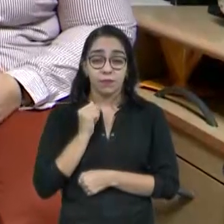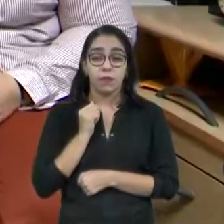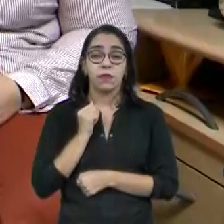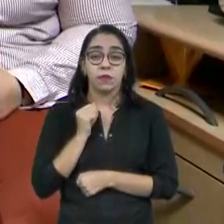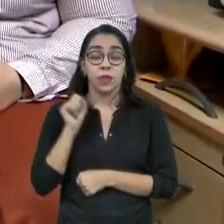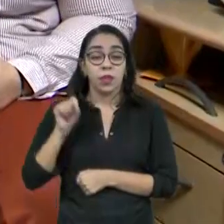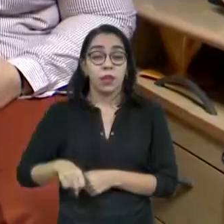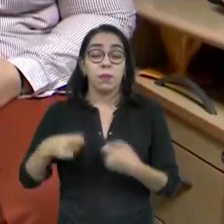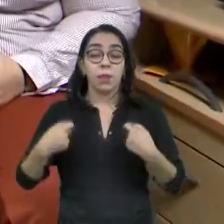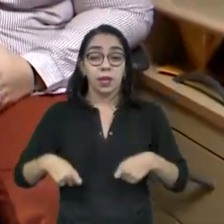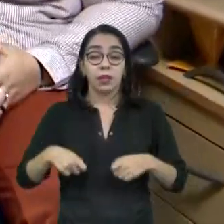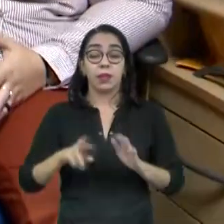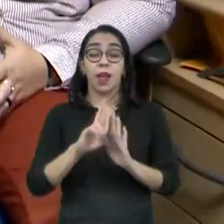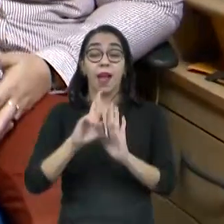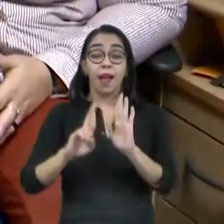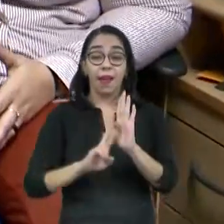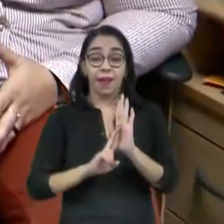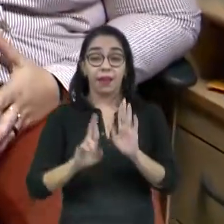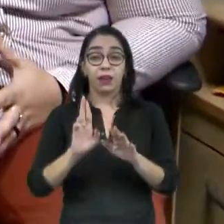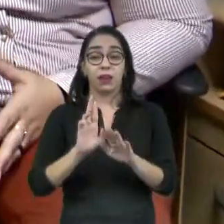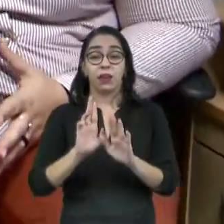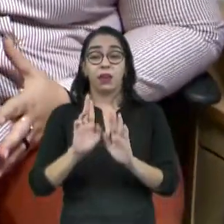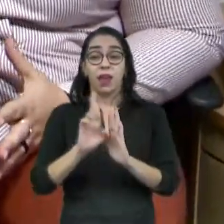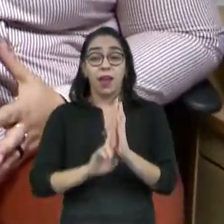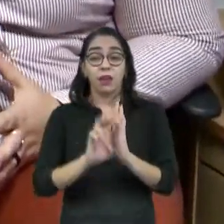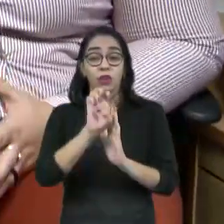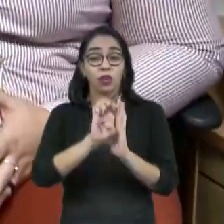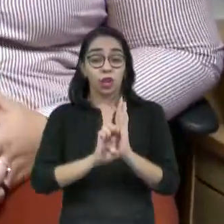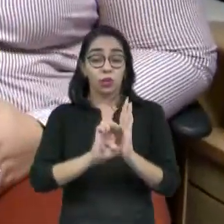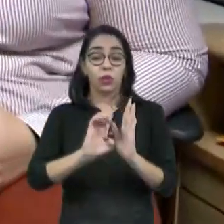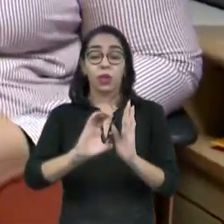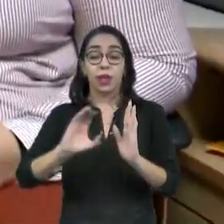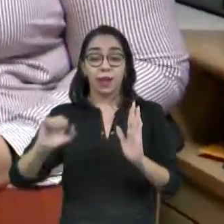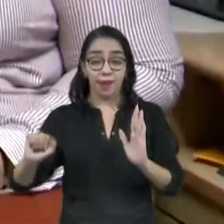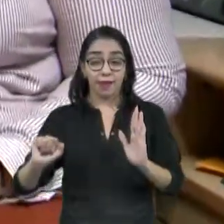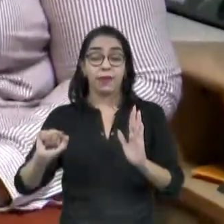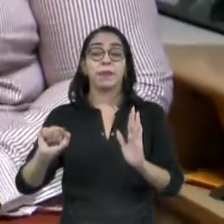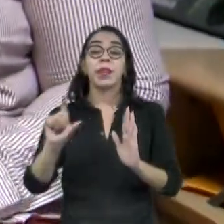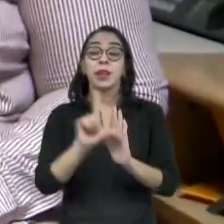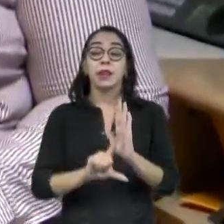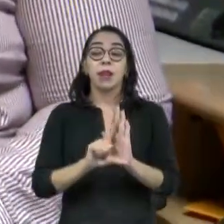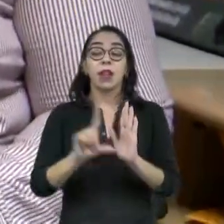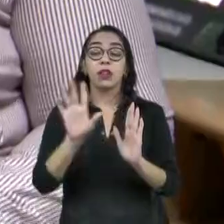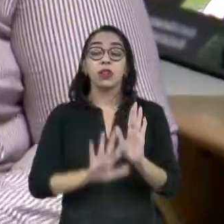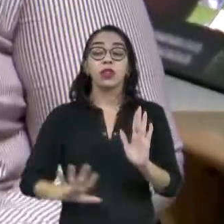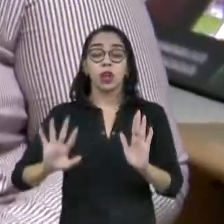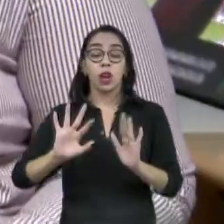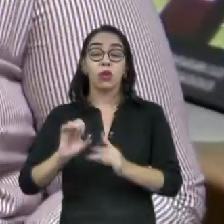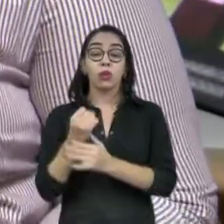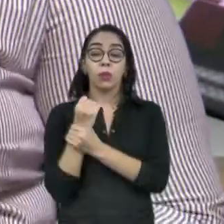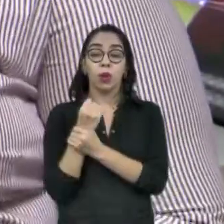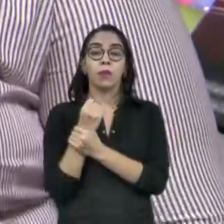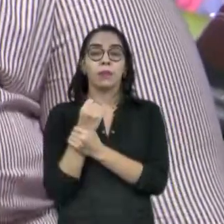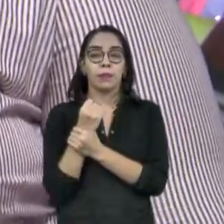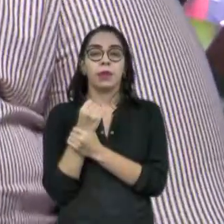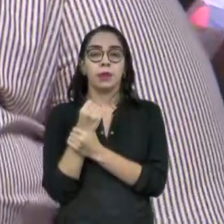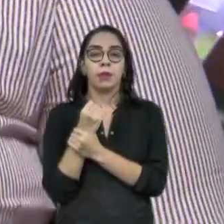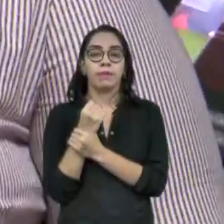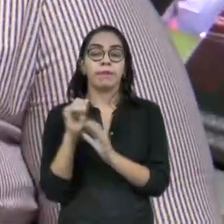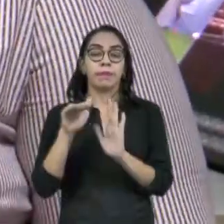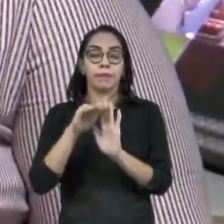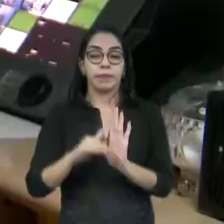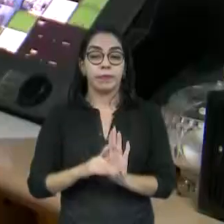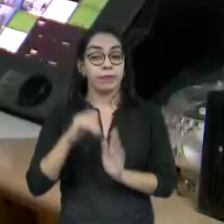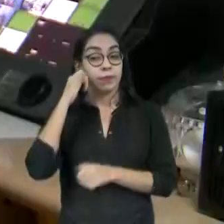seguir os preceitos do Estatuto da Criança e do Adolescente e da lei geral de proteção de dados para que não sofram consequências